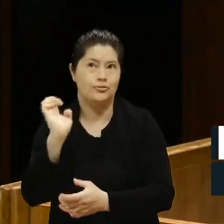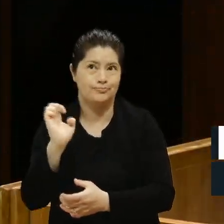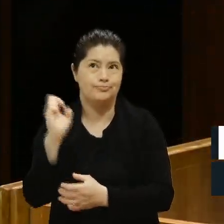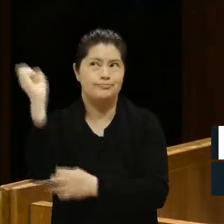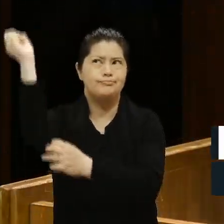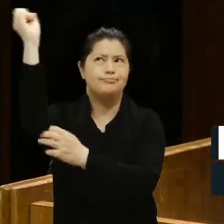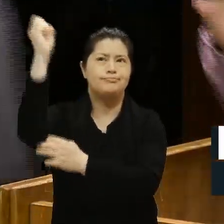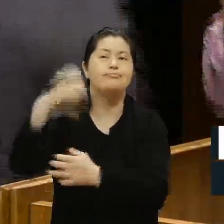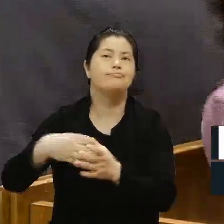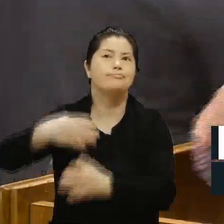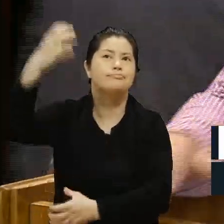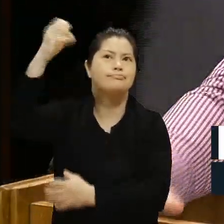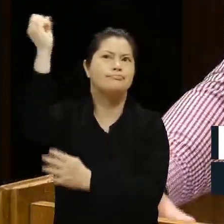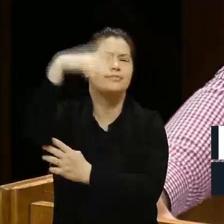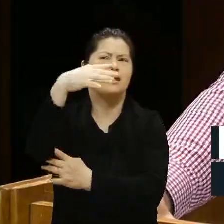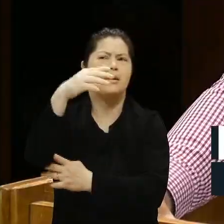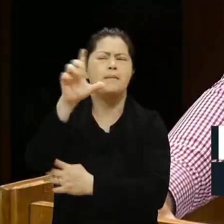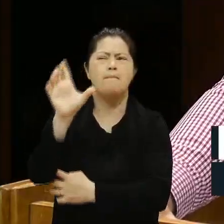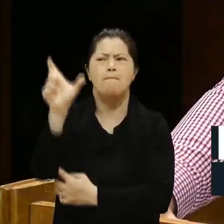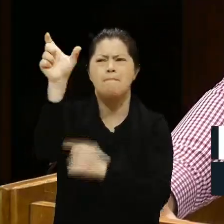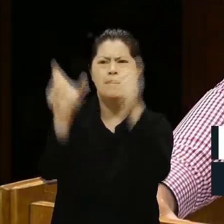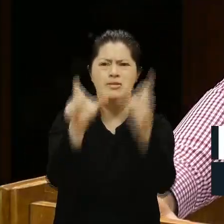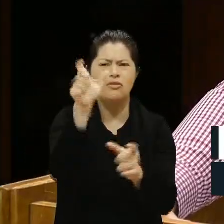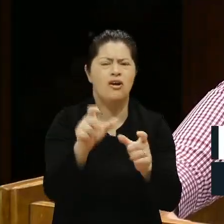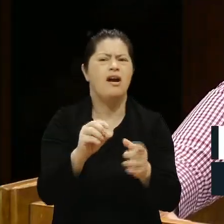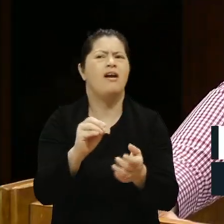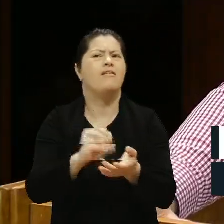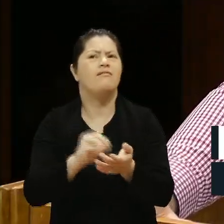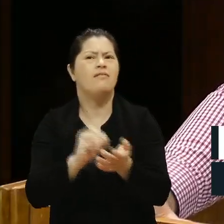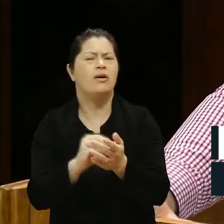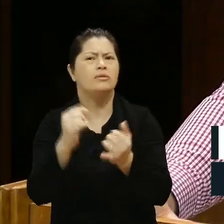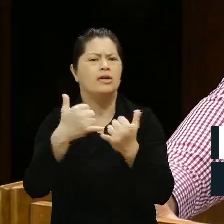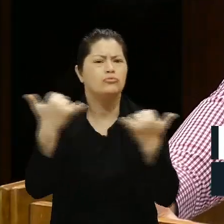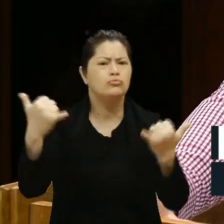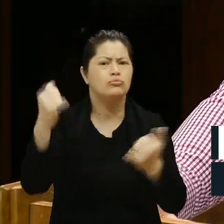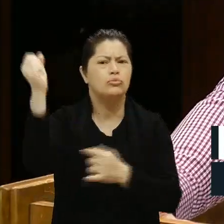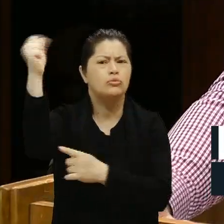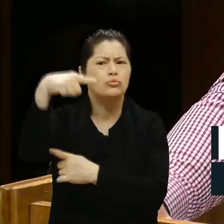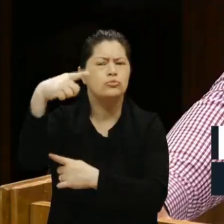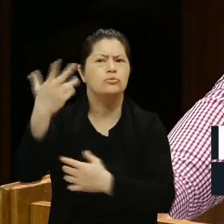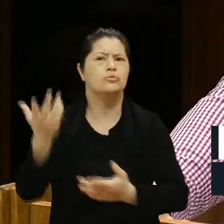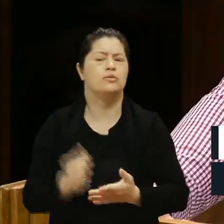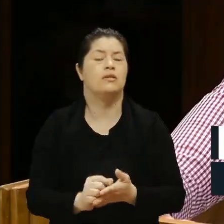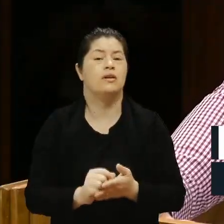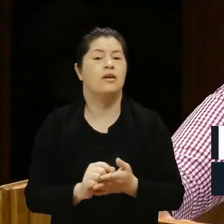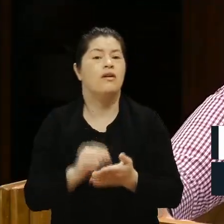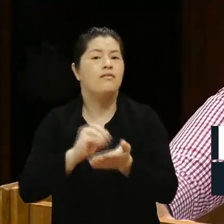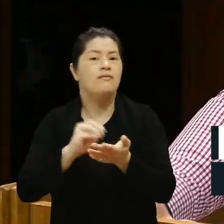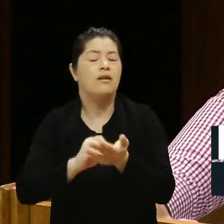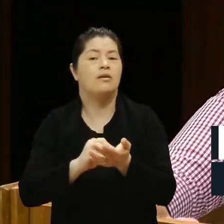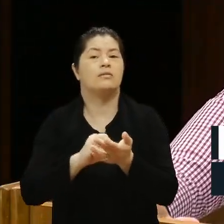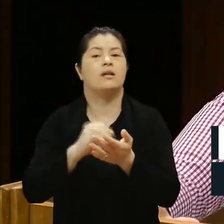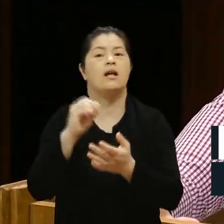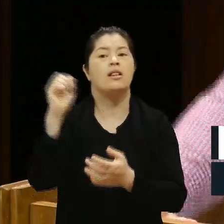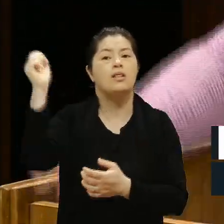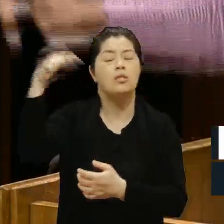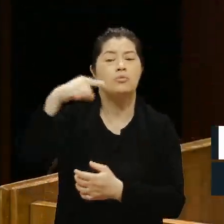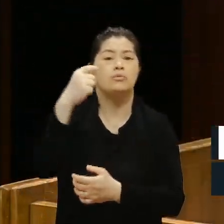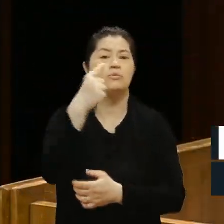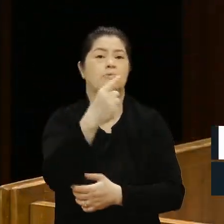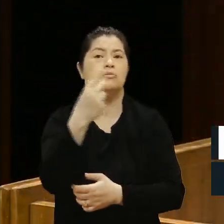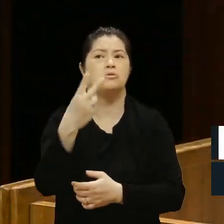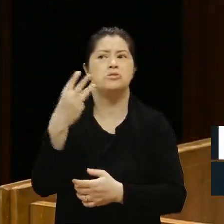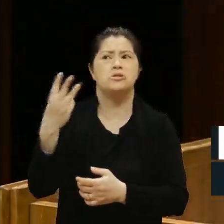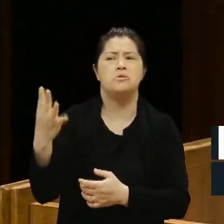que fica sem energia elétrica. Pessoas que ficam 3, 4 dias sem energia